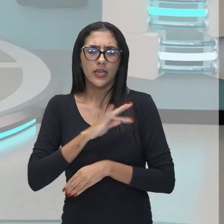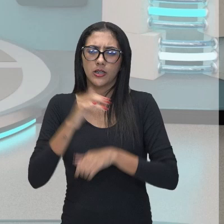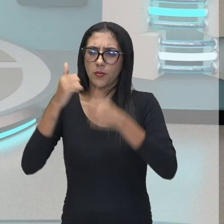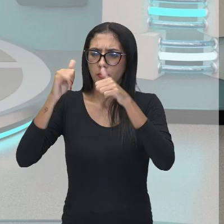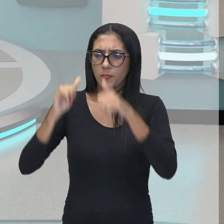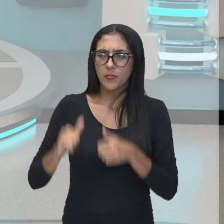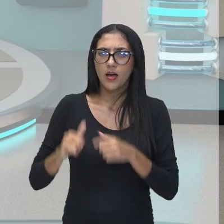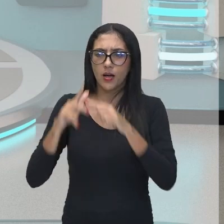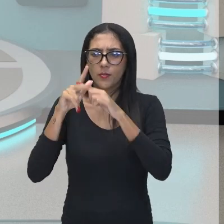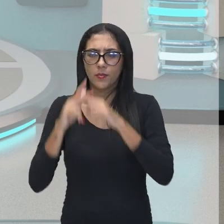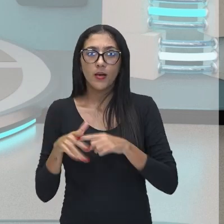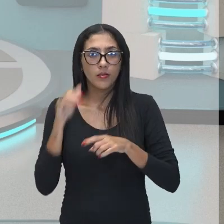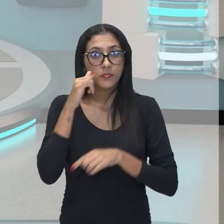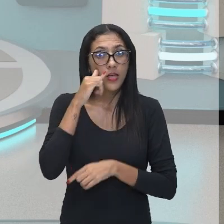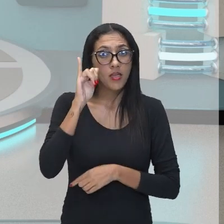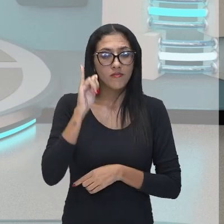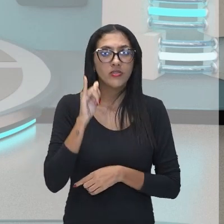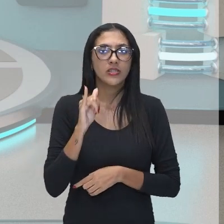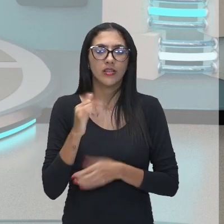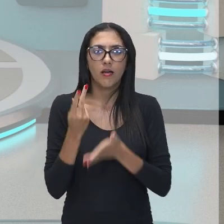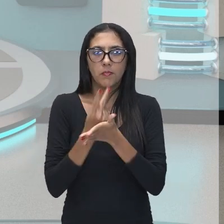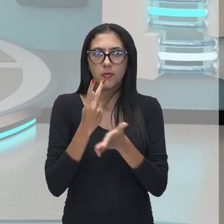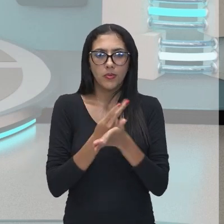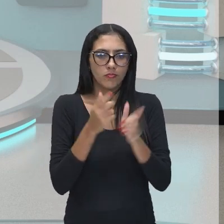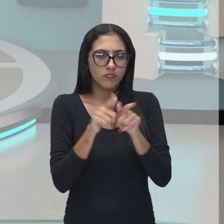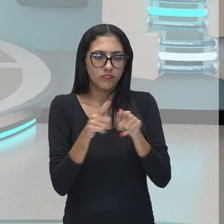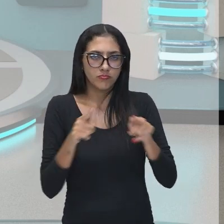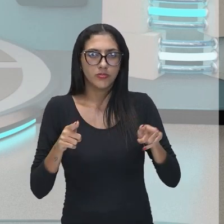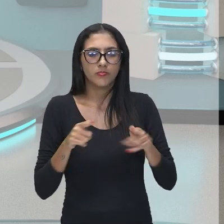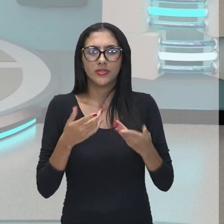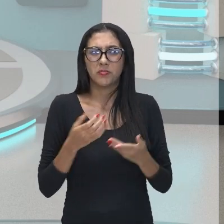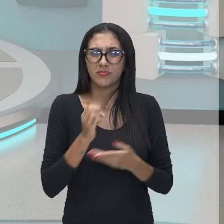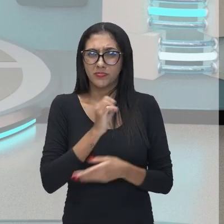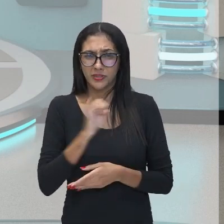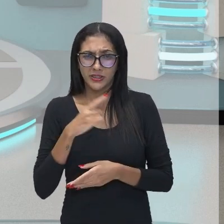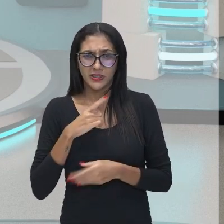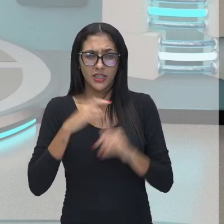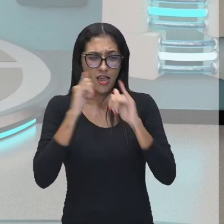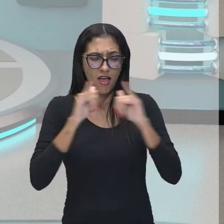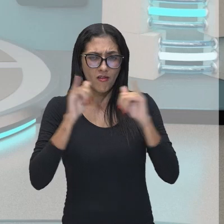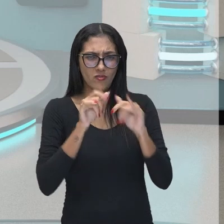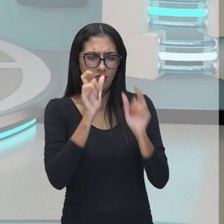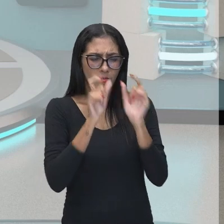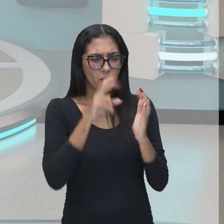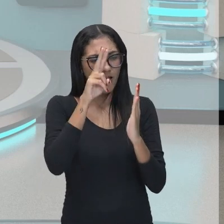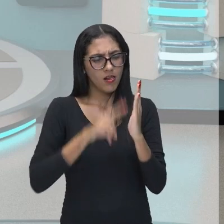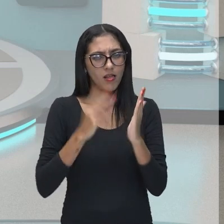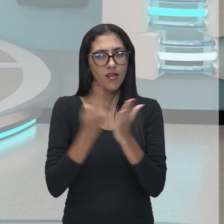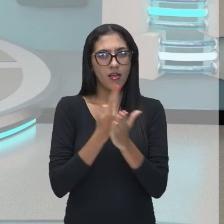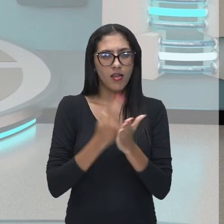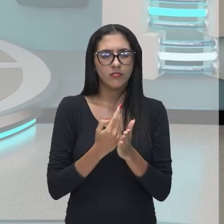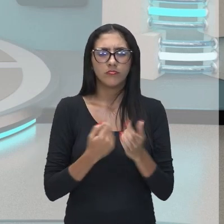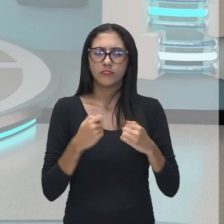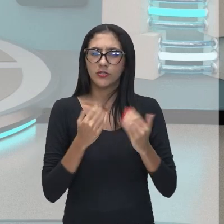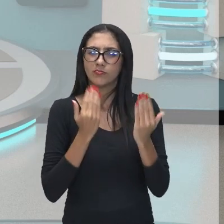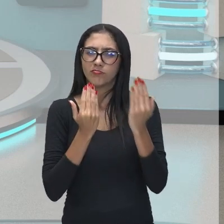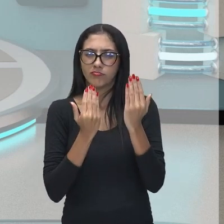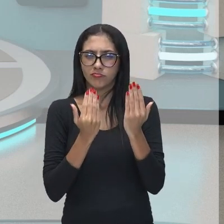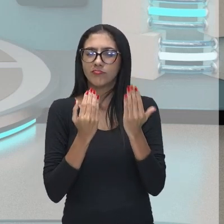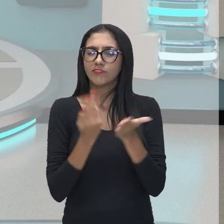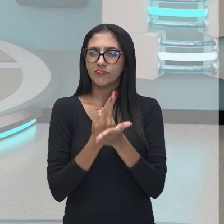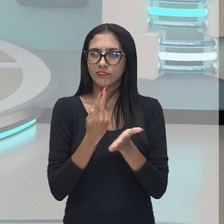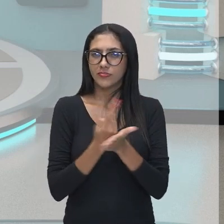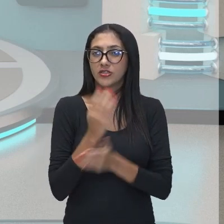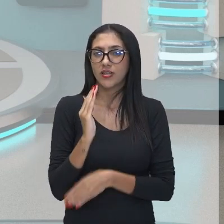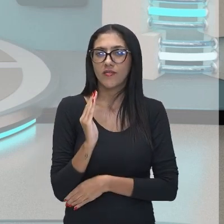revisão e evita que erros como esse apareçam em texto. Então, se tem um erro gramatical em uma notícia, já desconfie que pode ser uma notícia falsa.